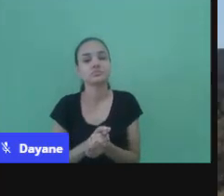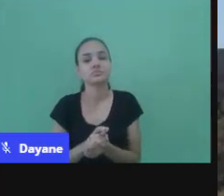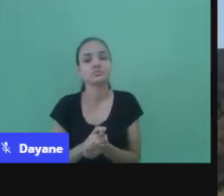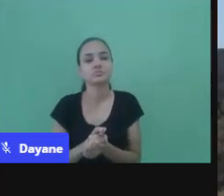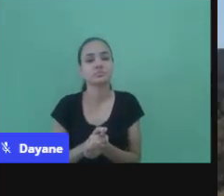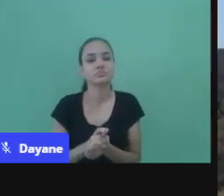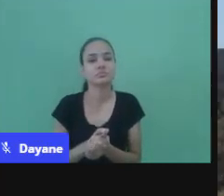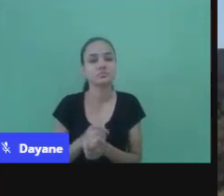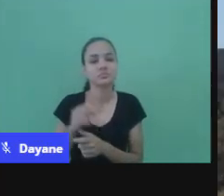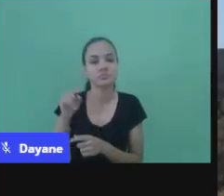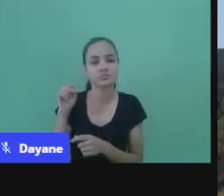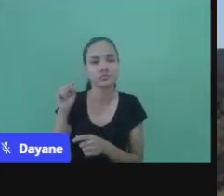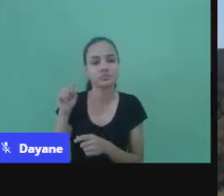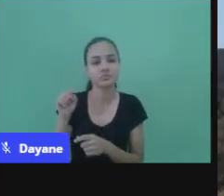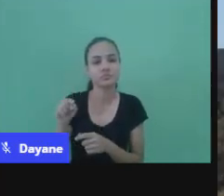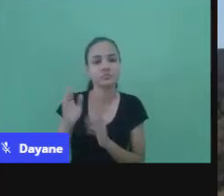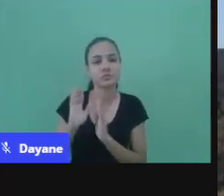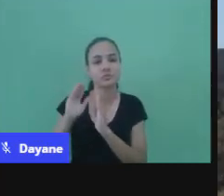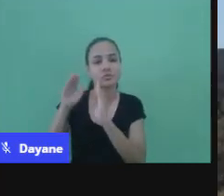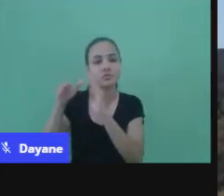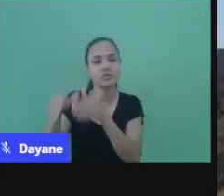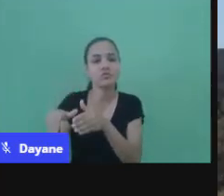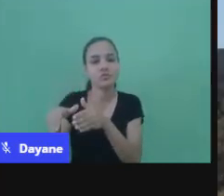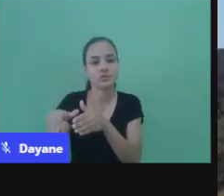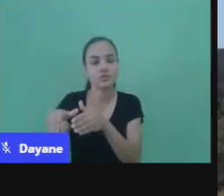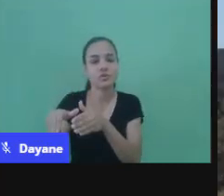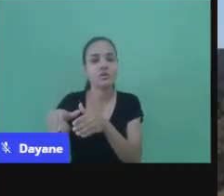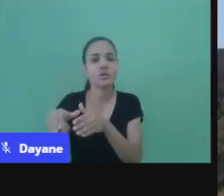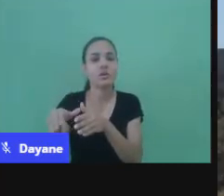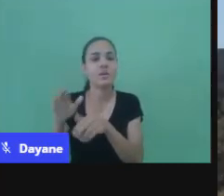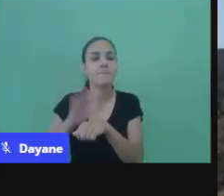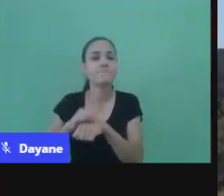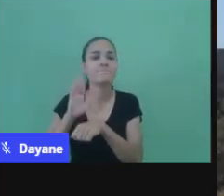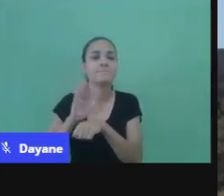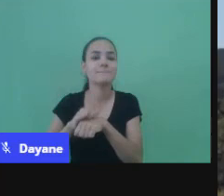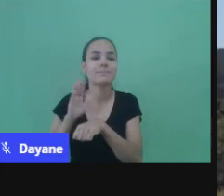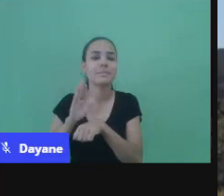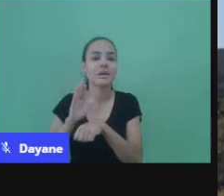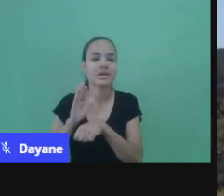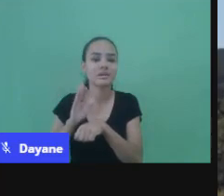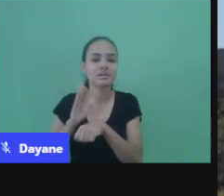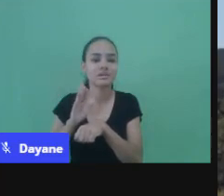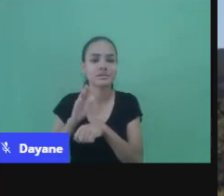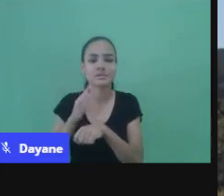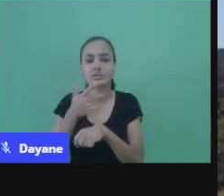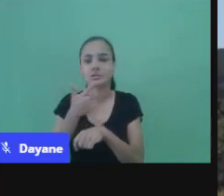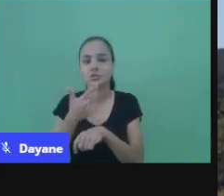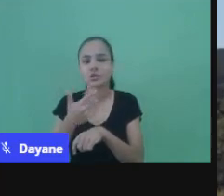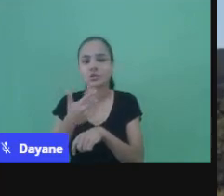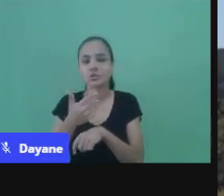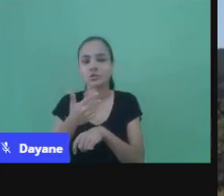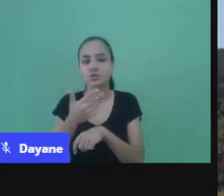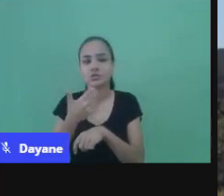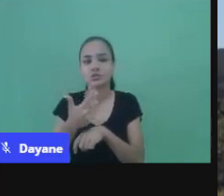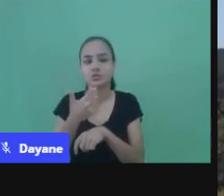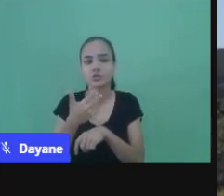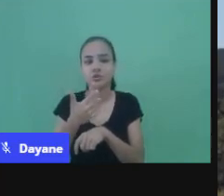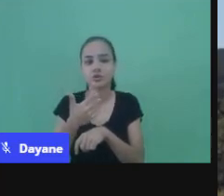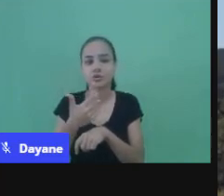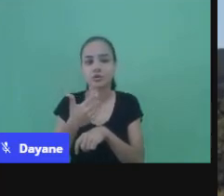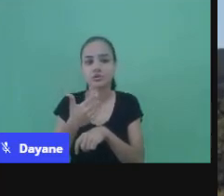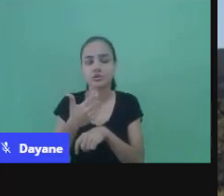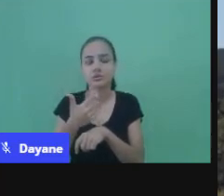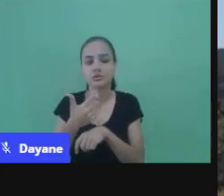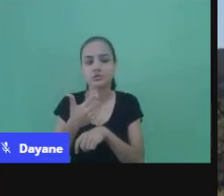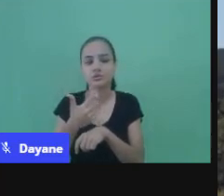nas colisões veiculares. Então, a gente está focando muito esse projeto na grande